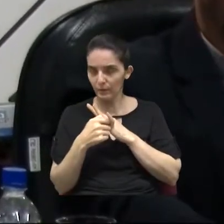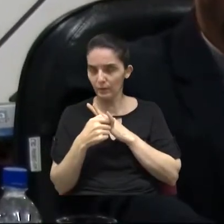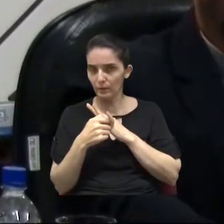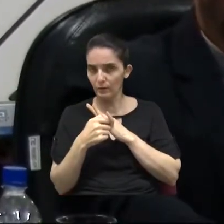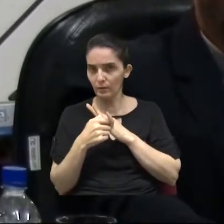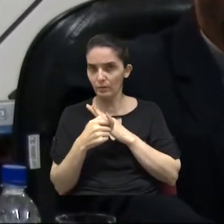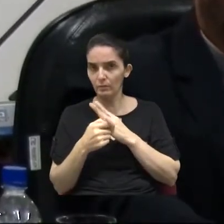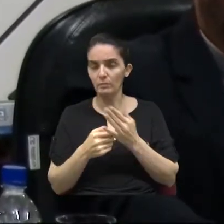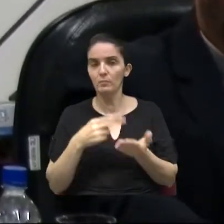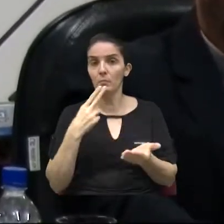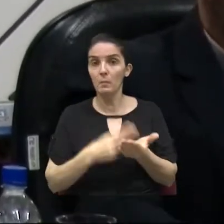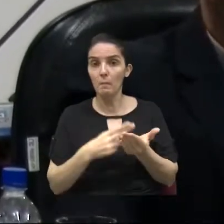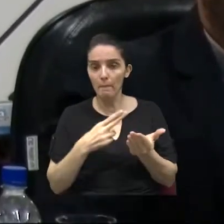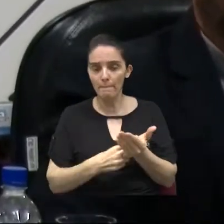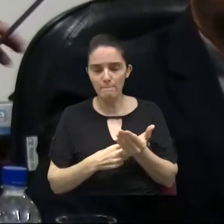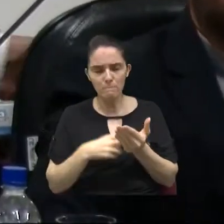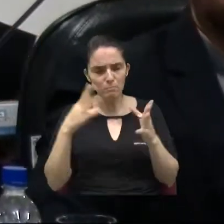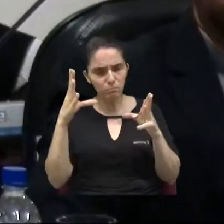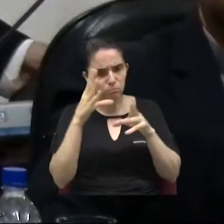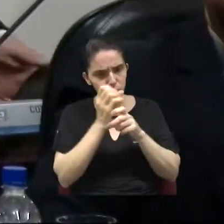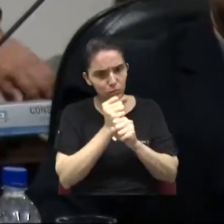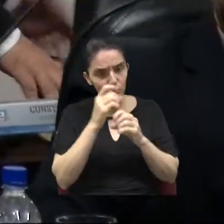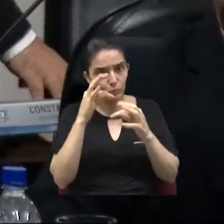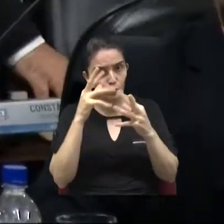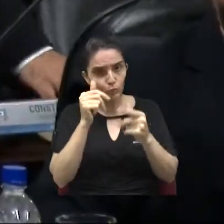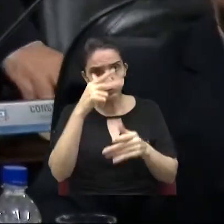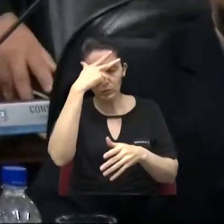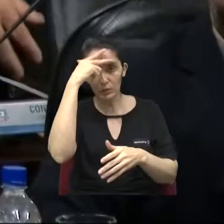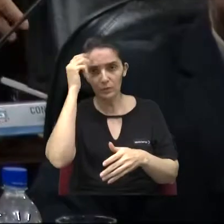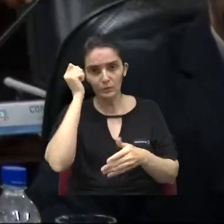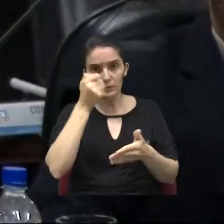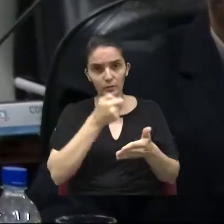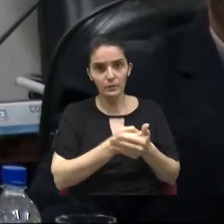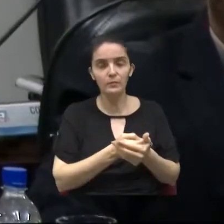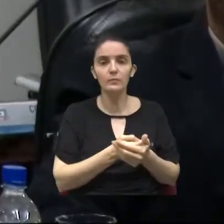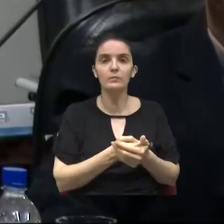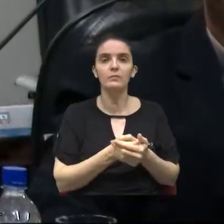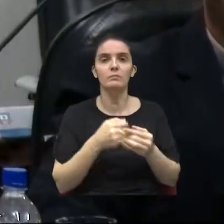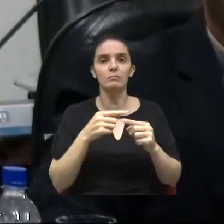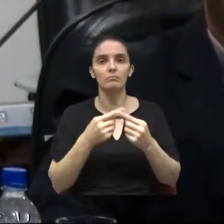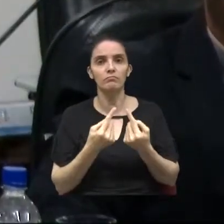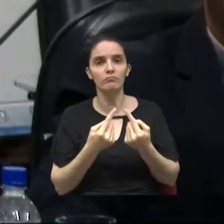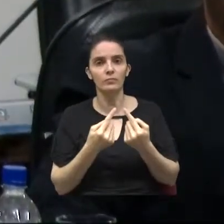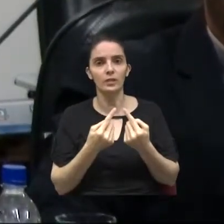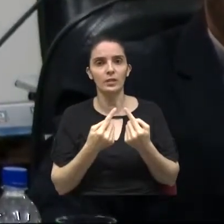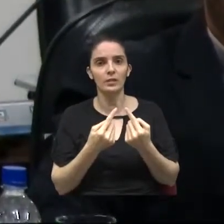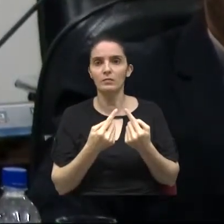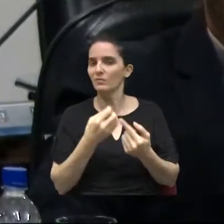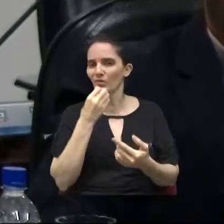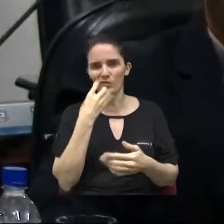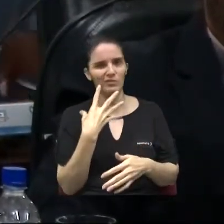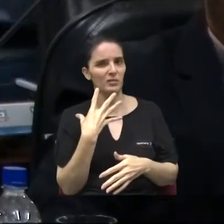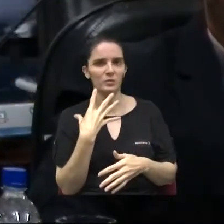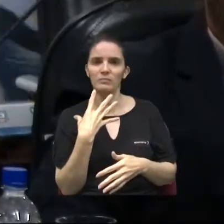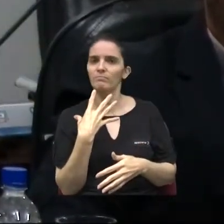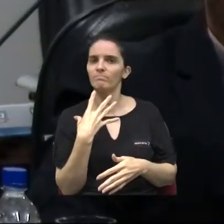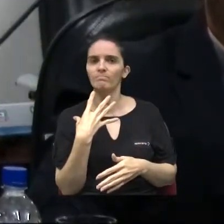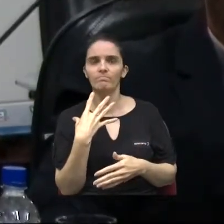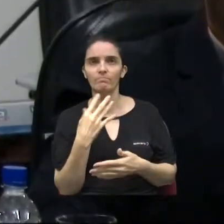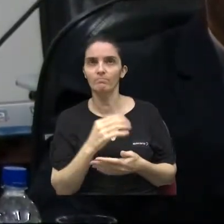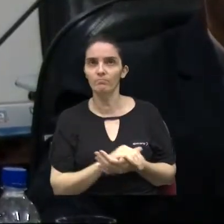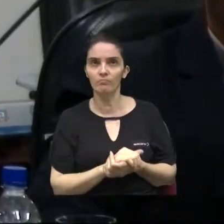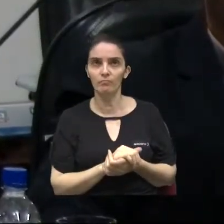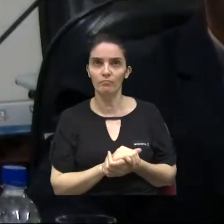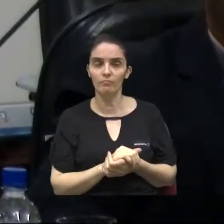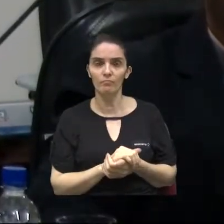usando o total do subsídio, ainda está fechando em déficit, está fechando no vermelho. E isso